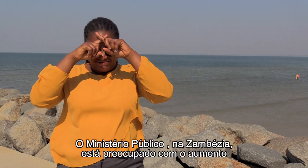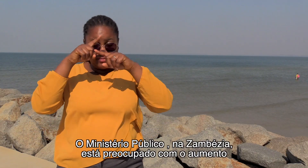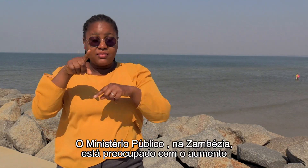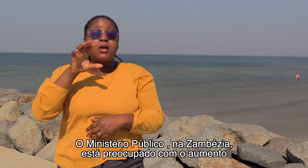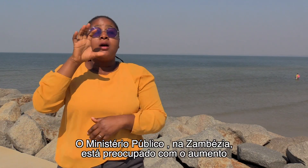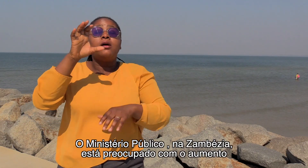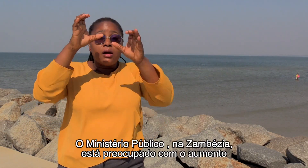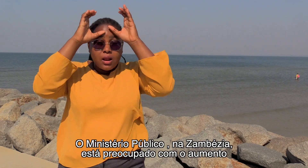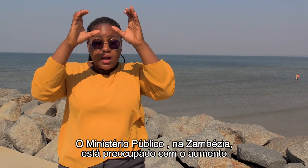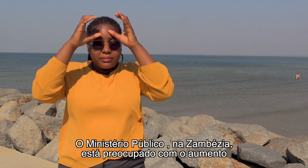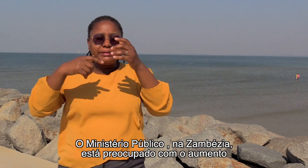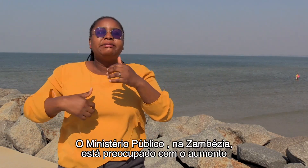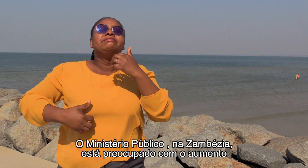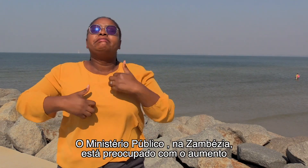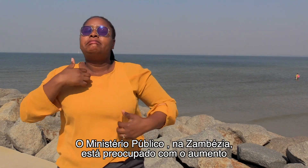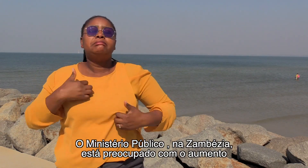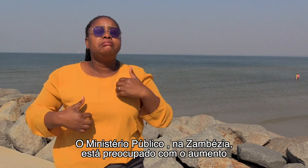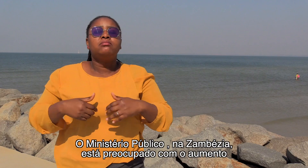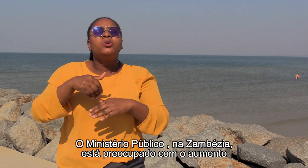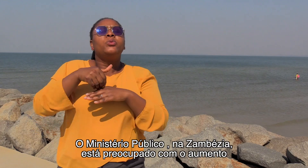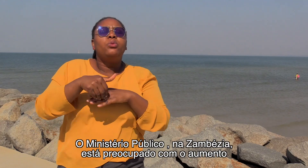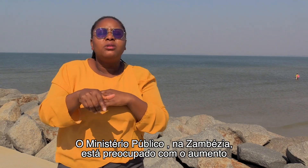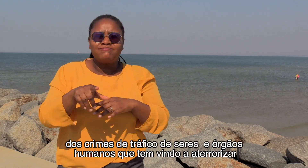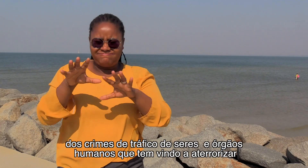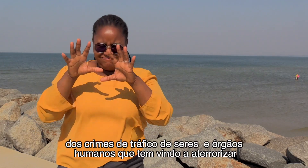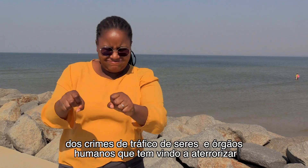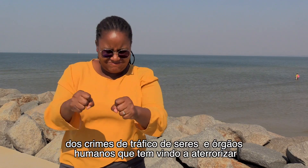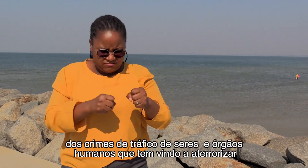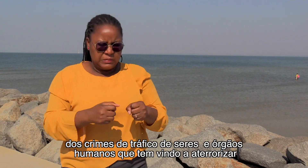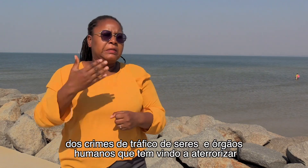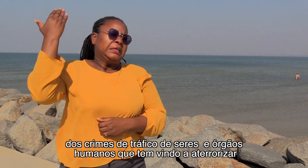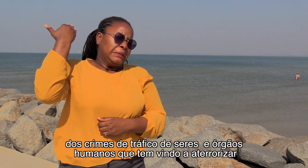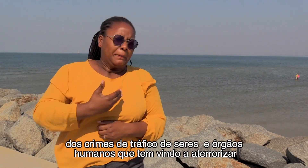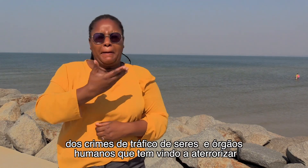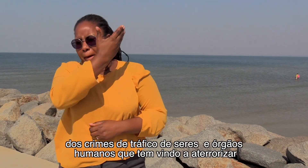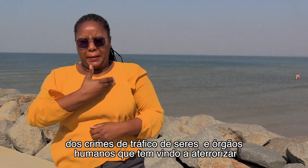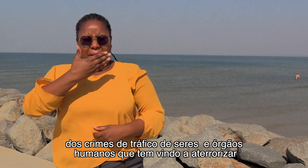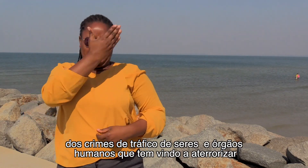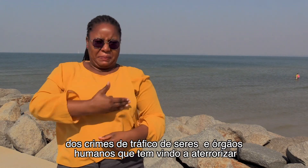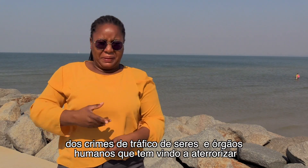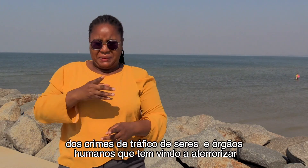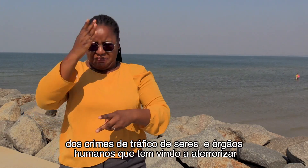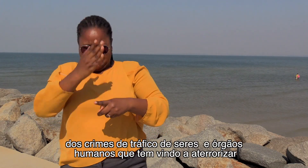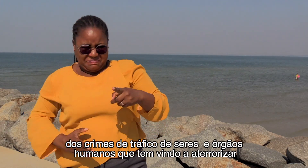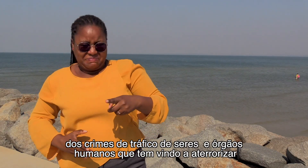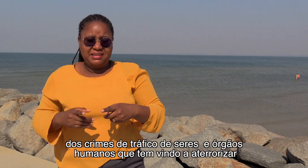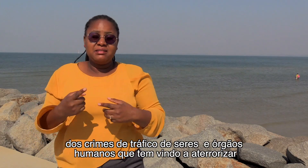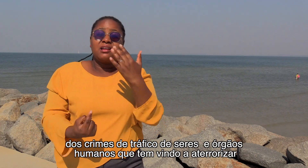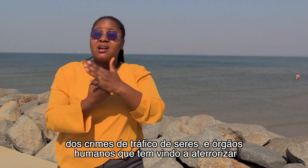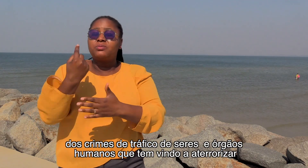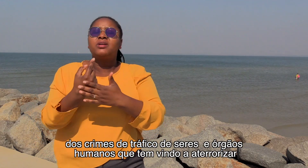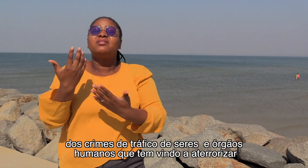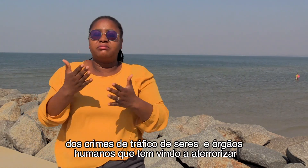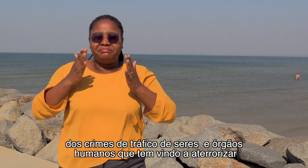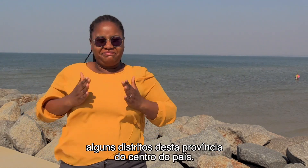O Ministério Público na Zambésia está preocupado com o aumento de crimes de tráfico de seres e órgãos humanos, que têm